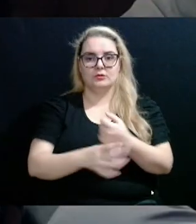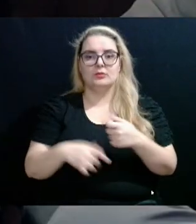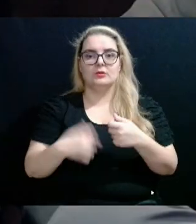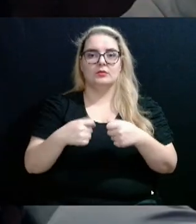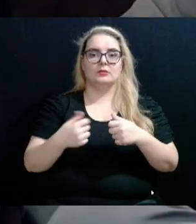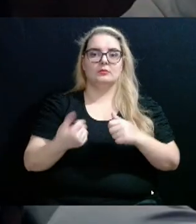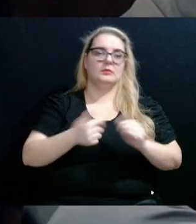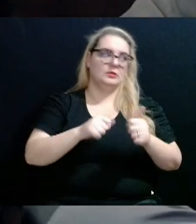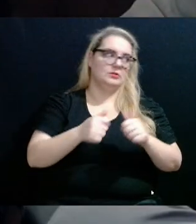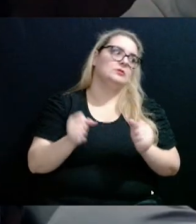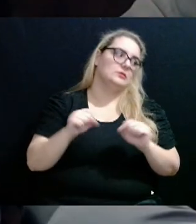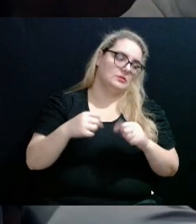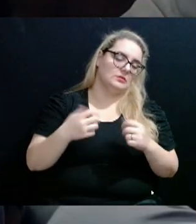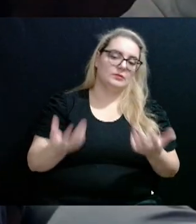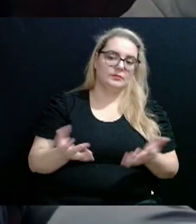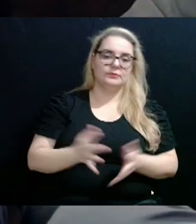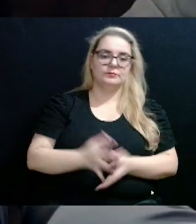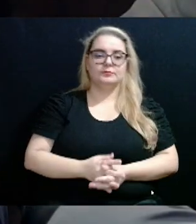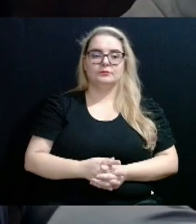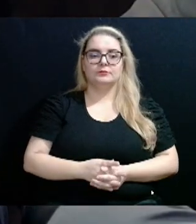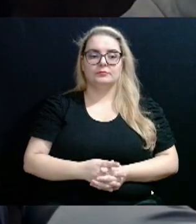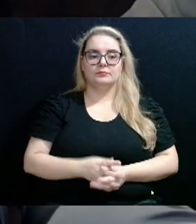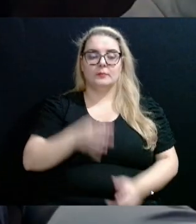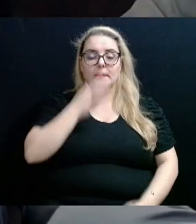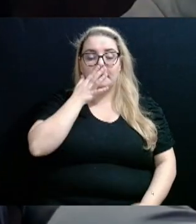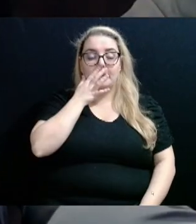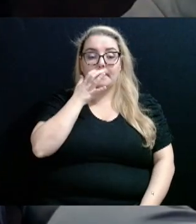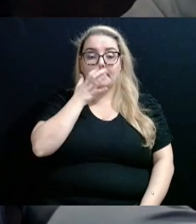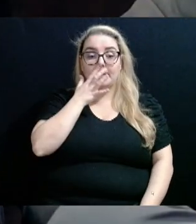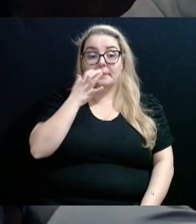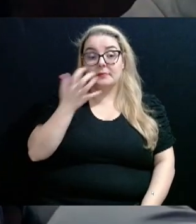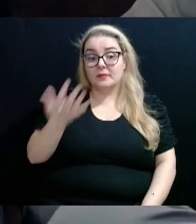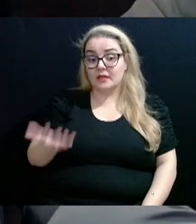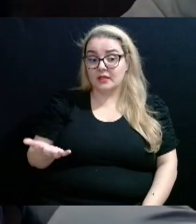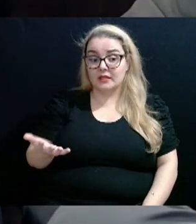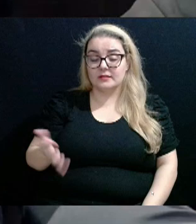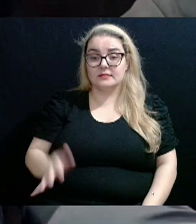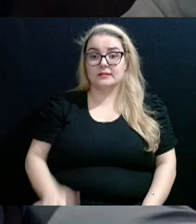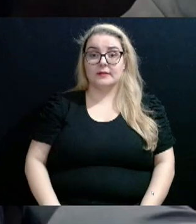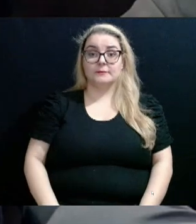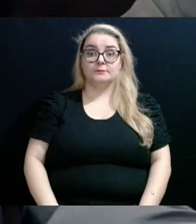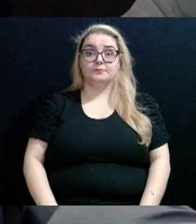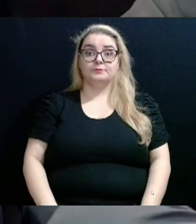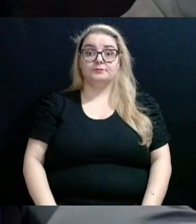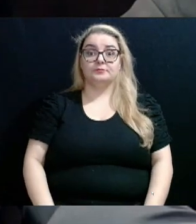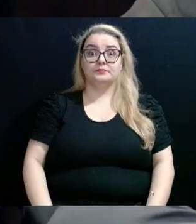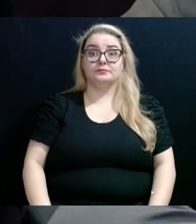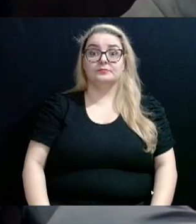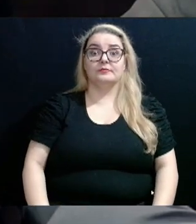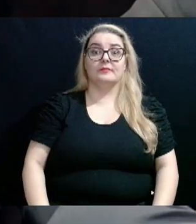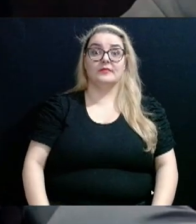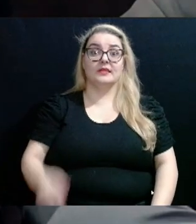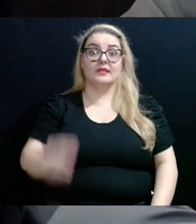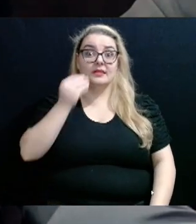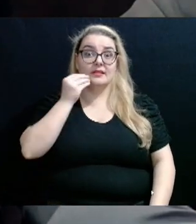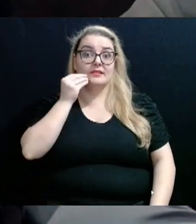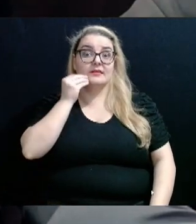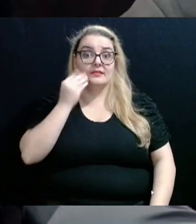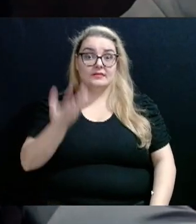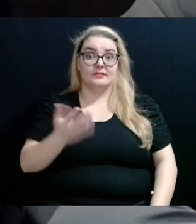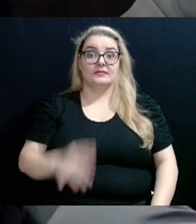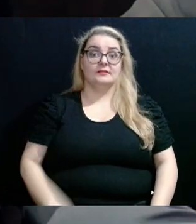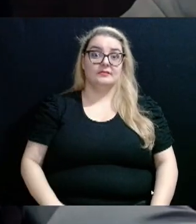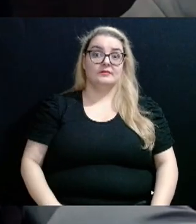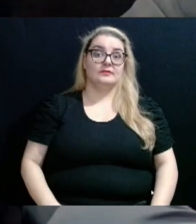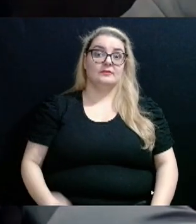Só que eu tô tentando fazer com que entregue o quanto antes, tá? Porque